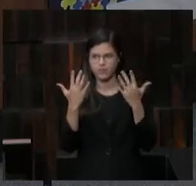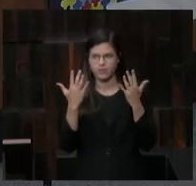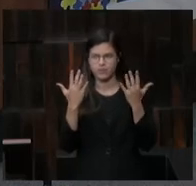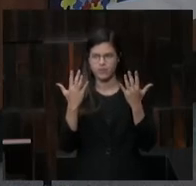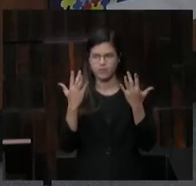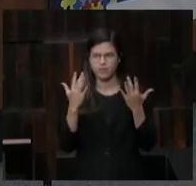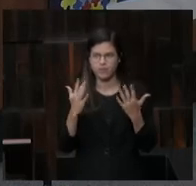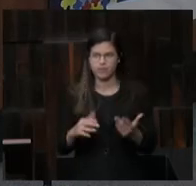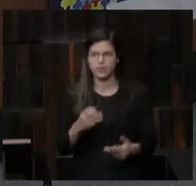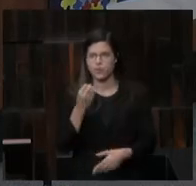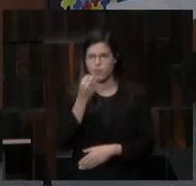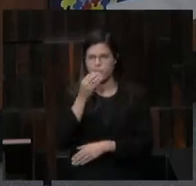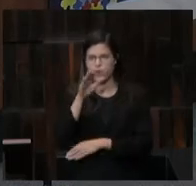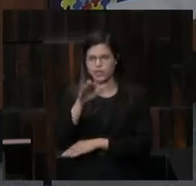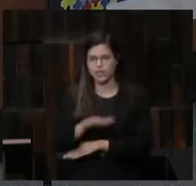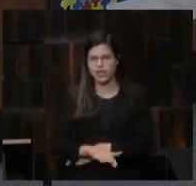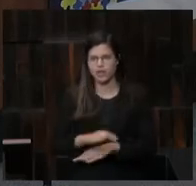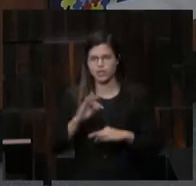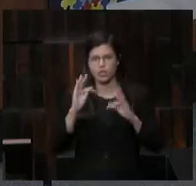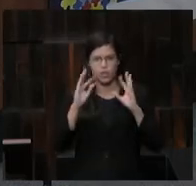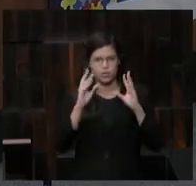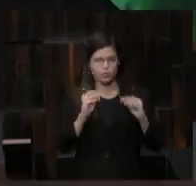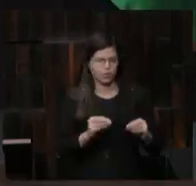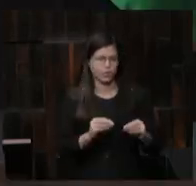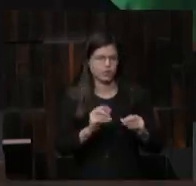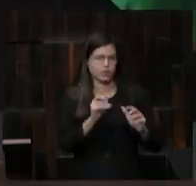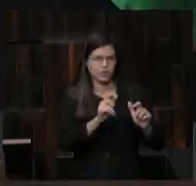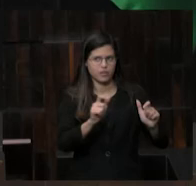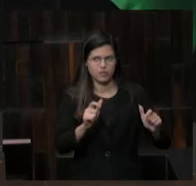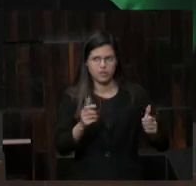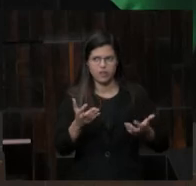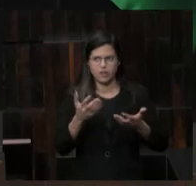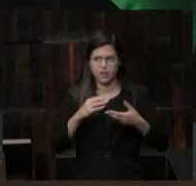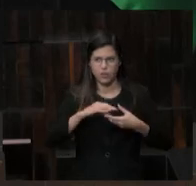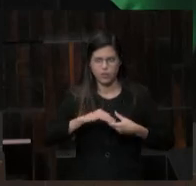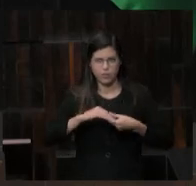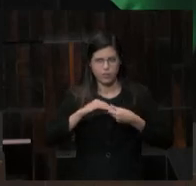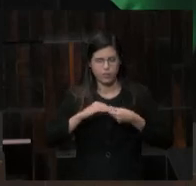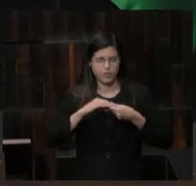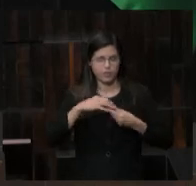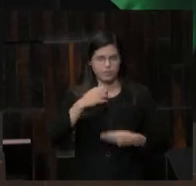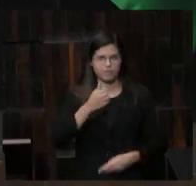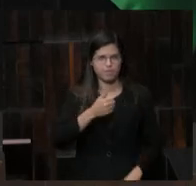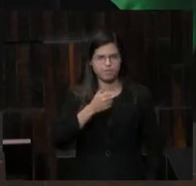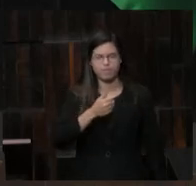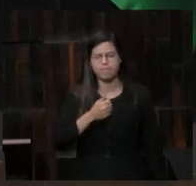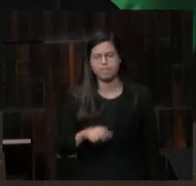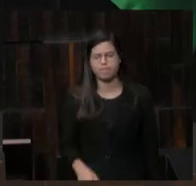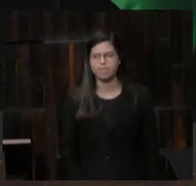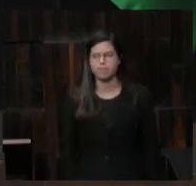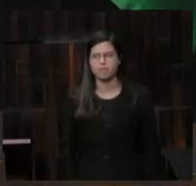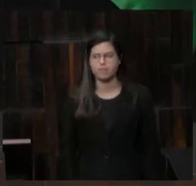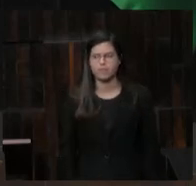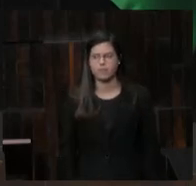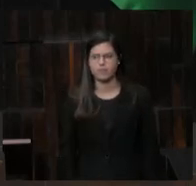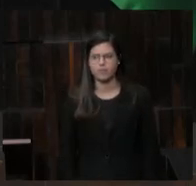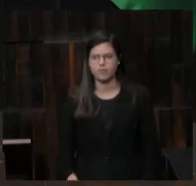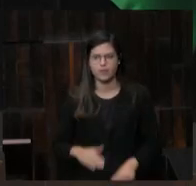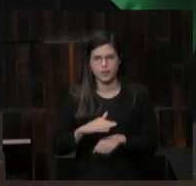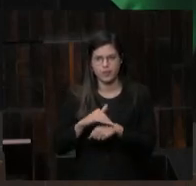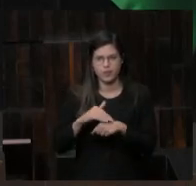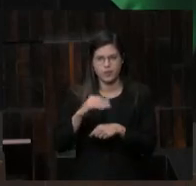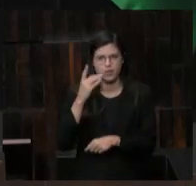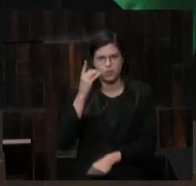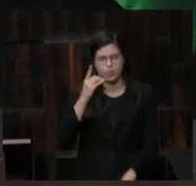Boa tarde a todos, a todas. Gostaria de cumprimentar aqui, primeiramente, a querida deputada